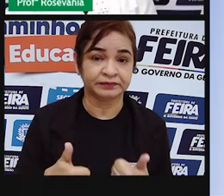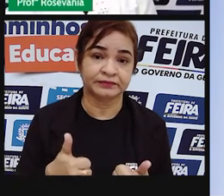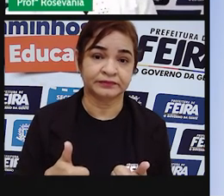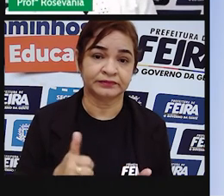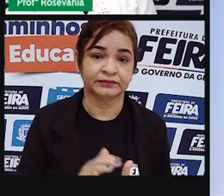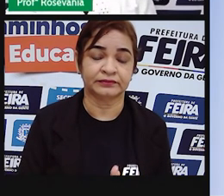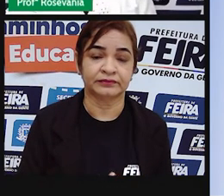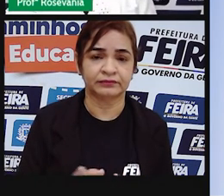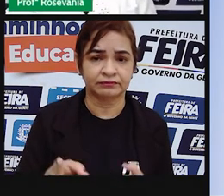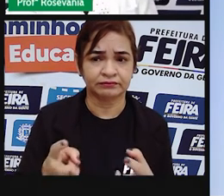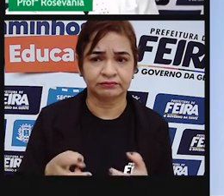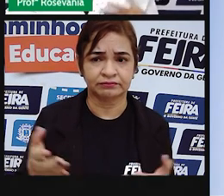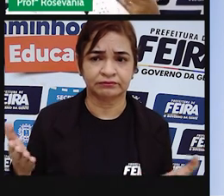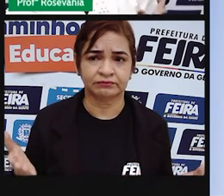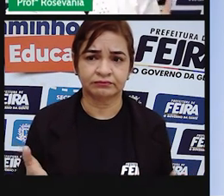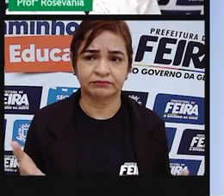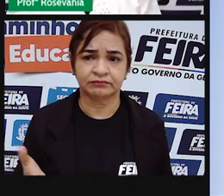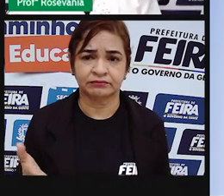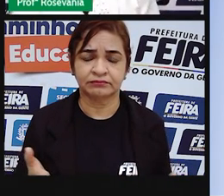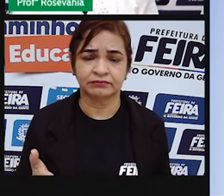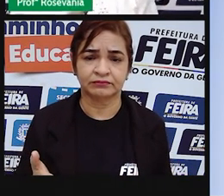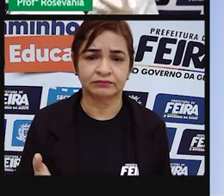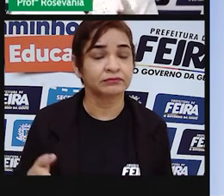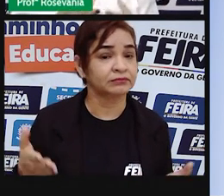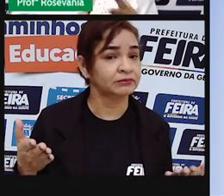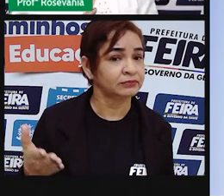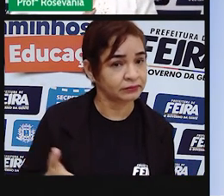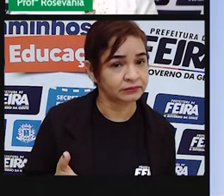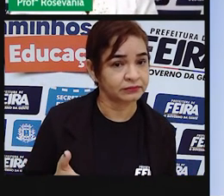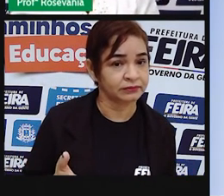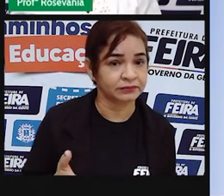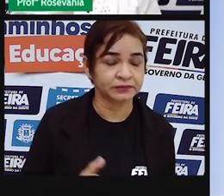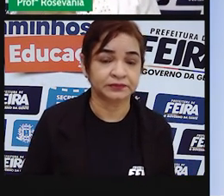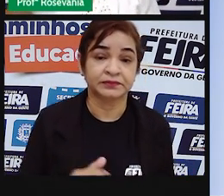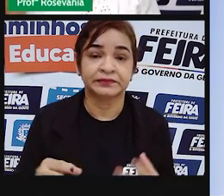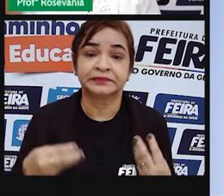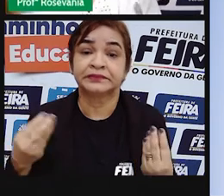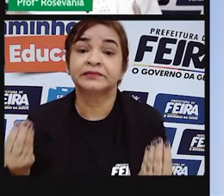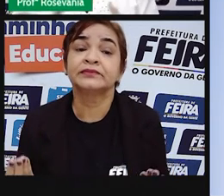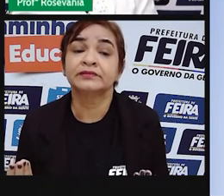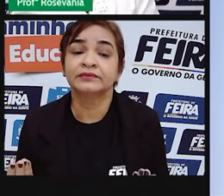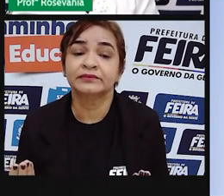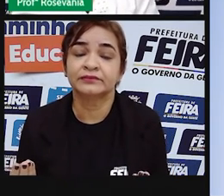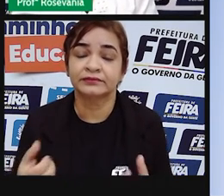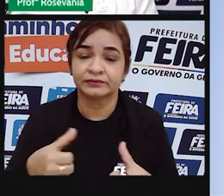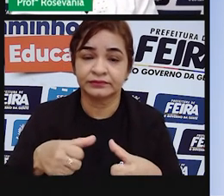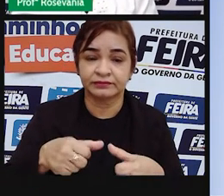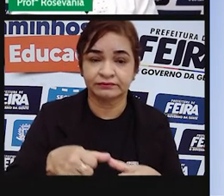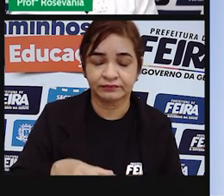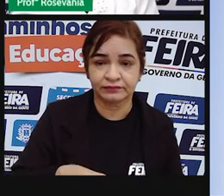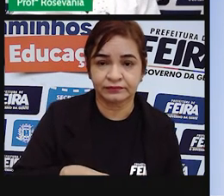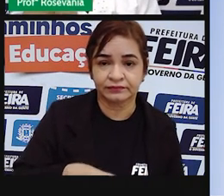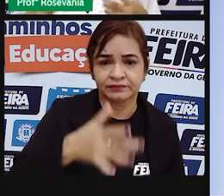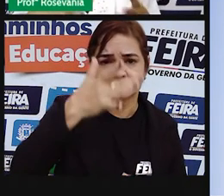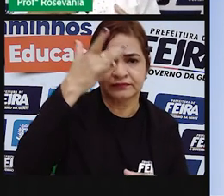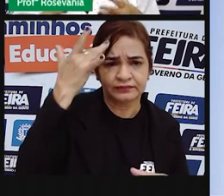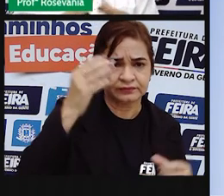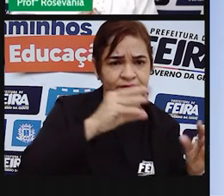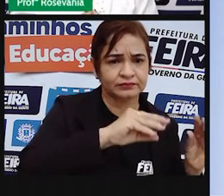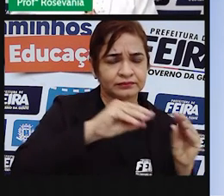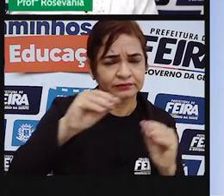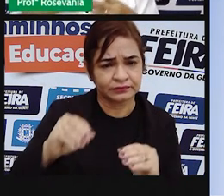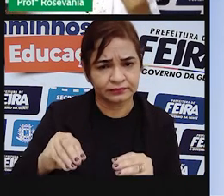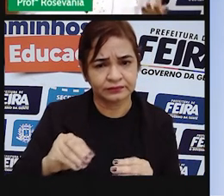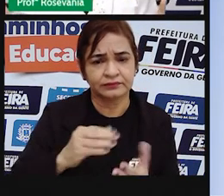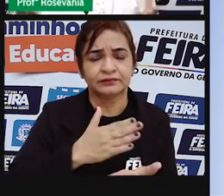aí a gente vai ver agora e não hoje né no passado era assim não é aqui hoje como é que estão essas migrações elas ainda